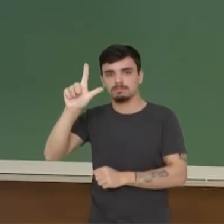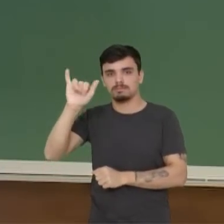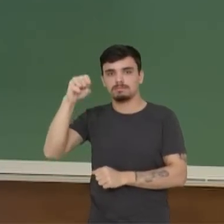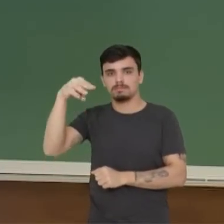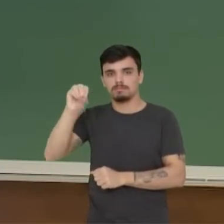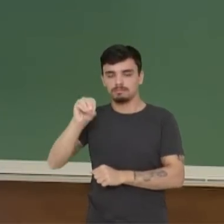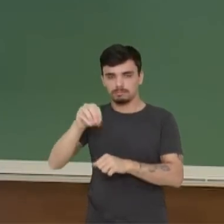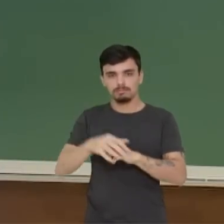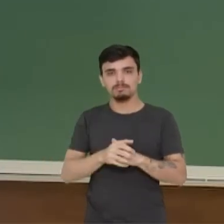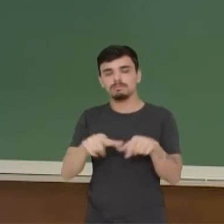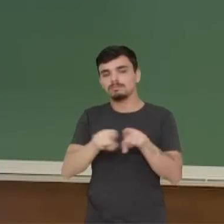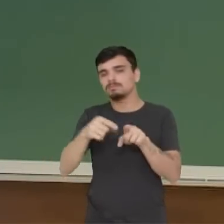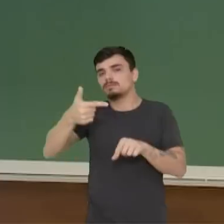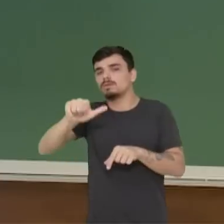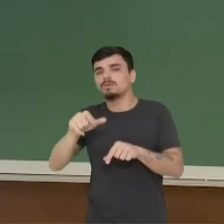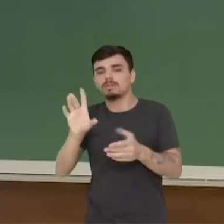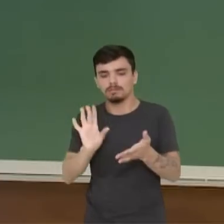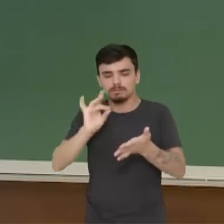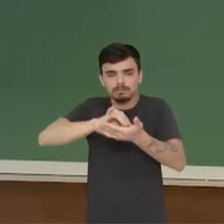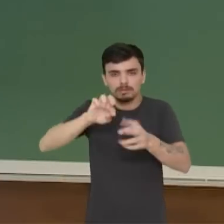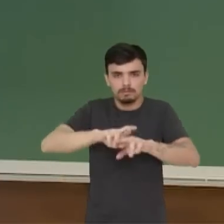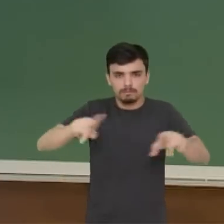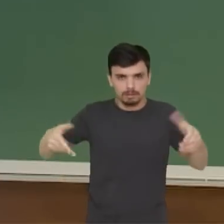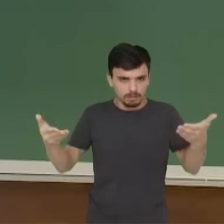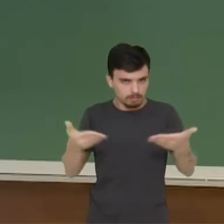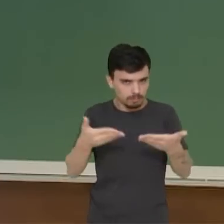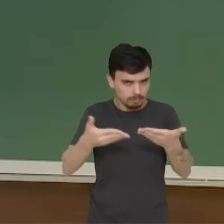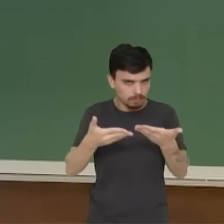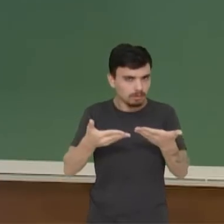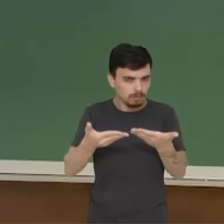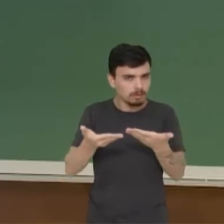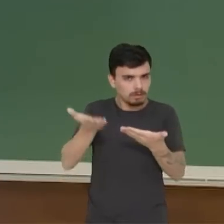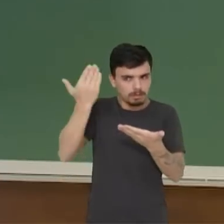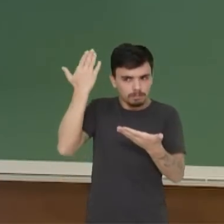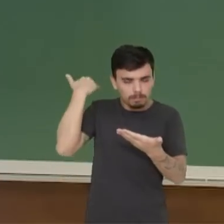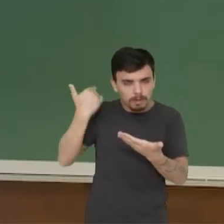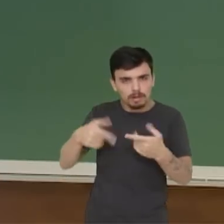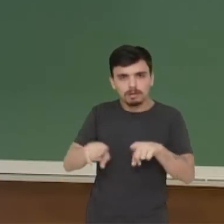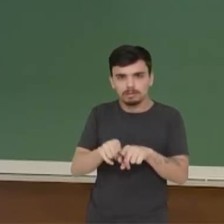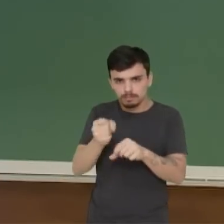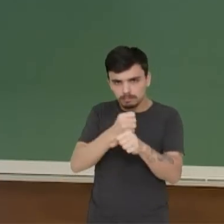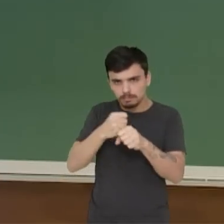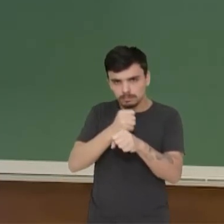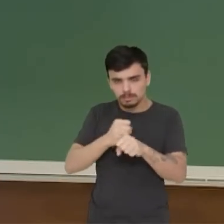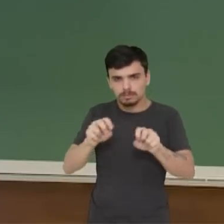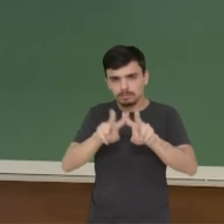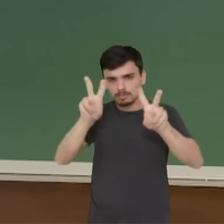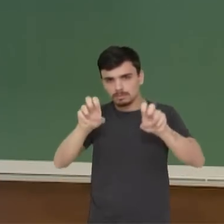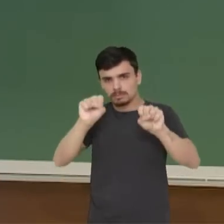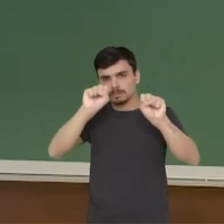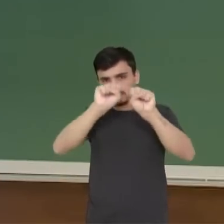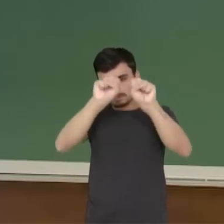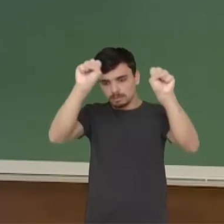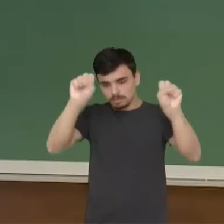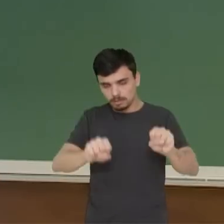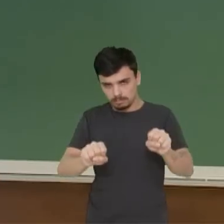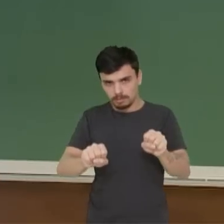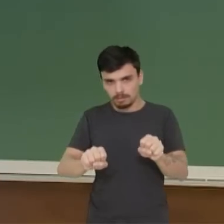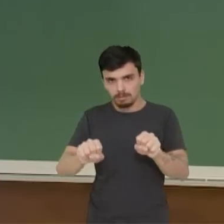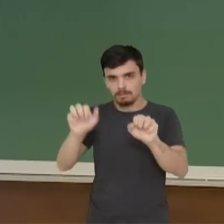viver uma outra realidade diferente do que existiu durante muito tempo, instituído no sistema feudal.